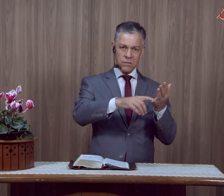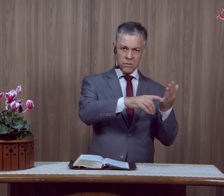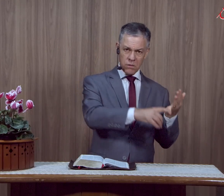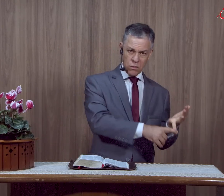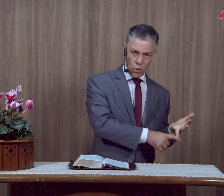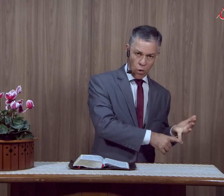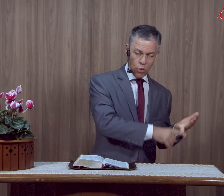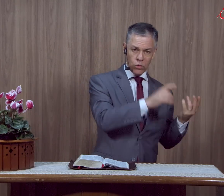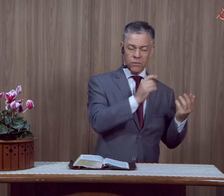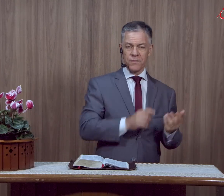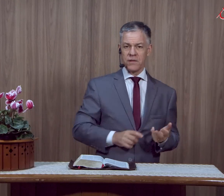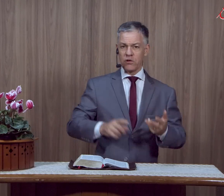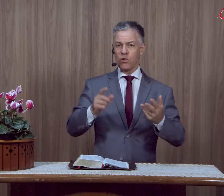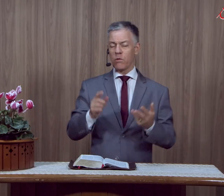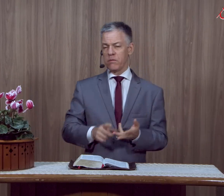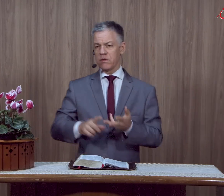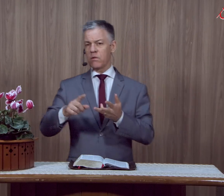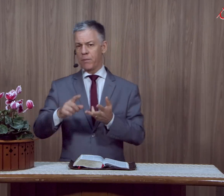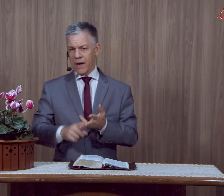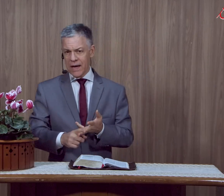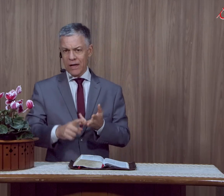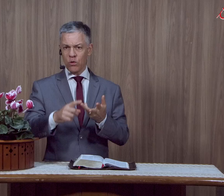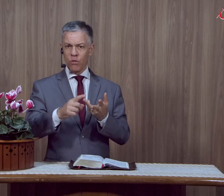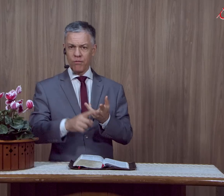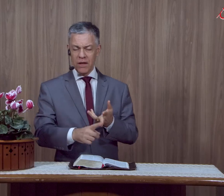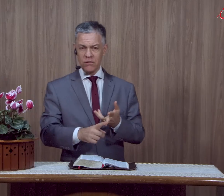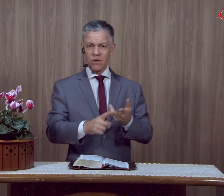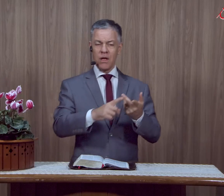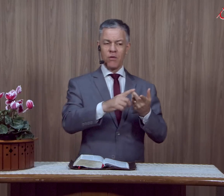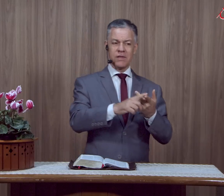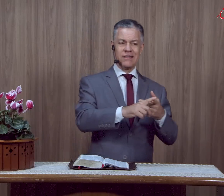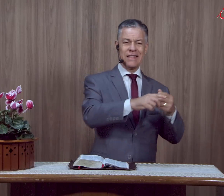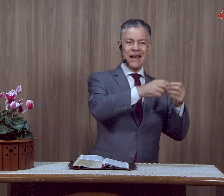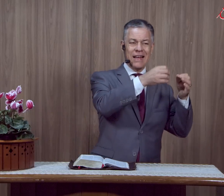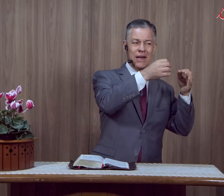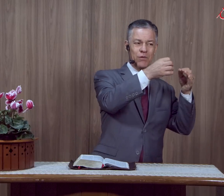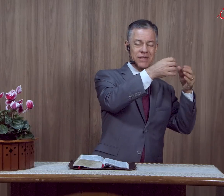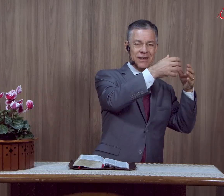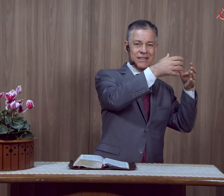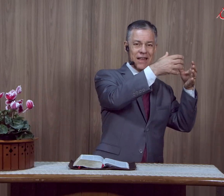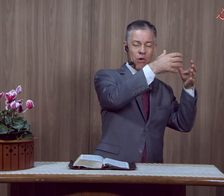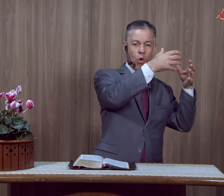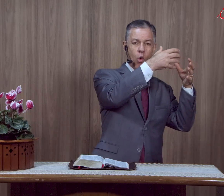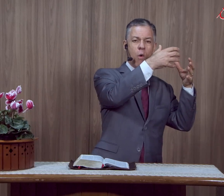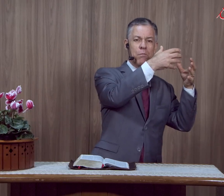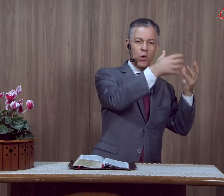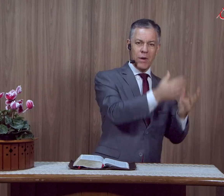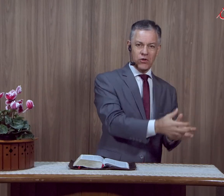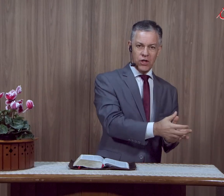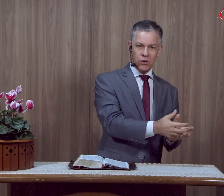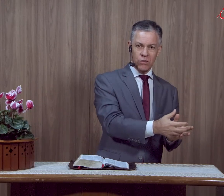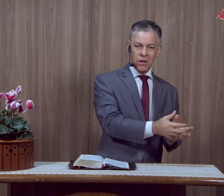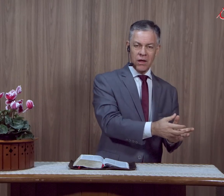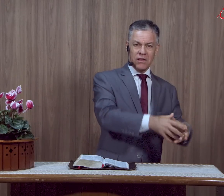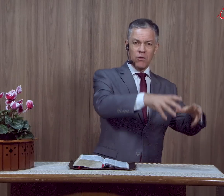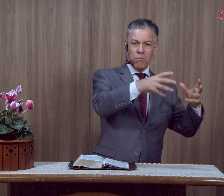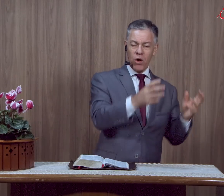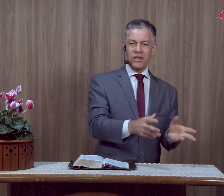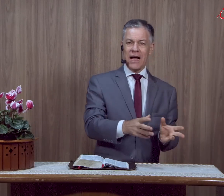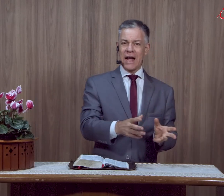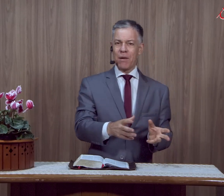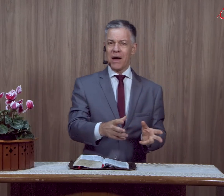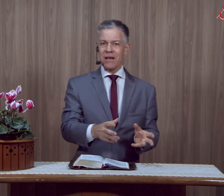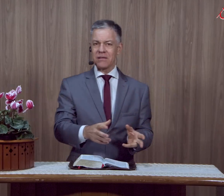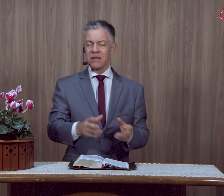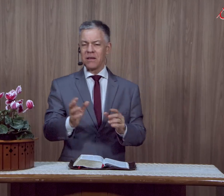compromisso com o mundo, você tinha um compromisso com o pecado, com o vício, você tinha aquilo que você já estava comprometido, que você não